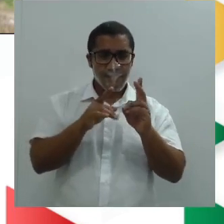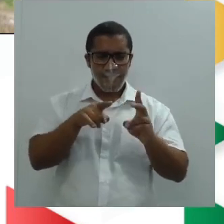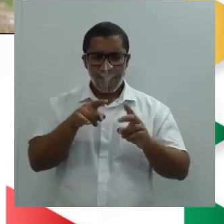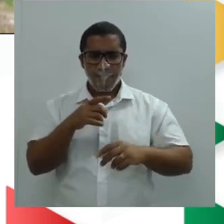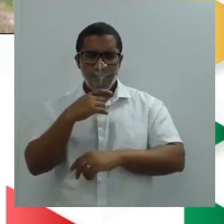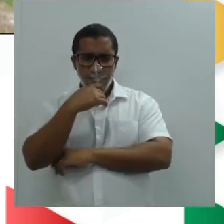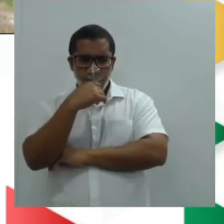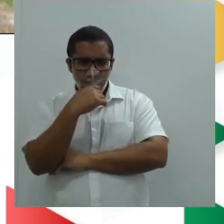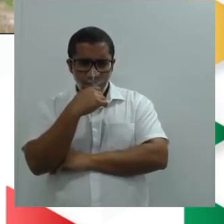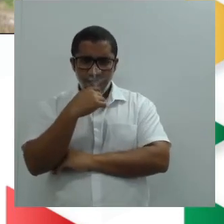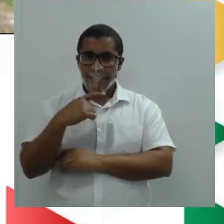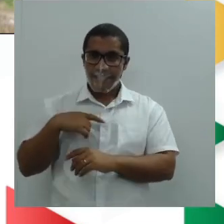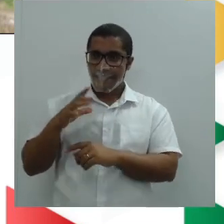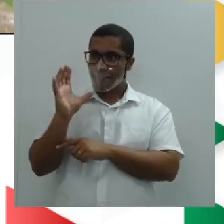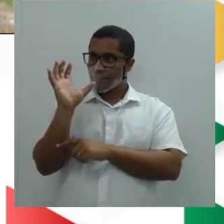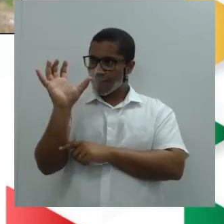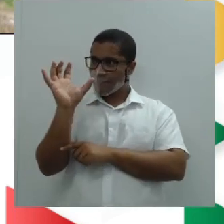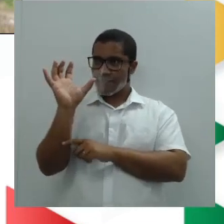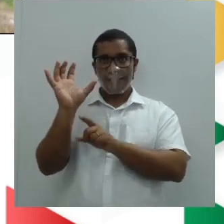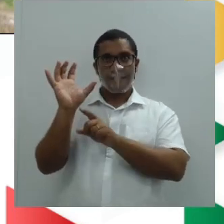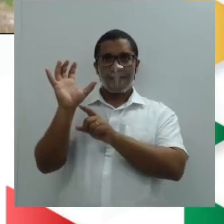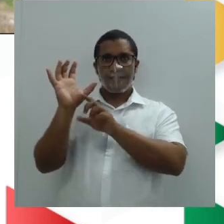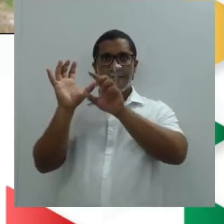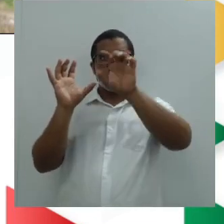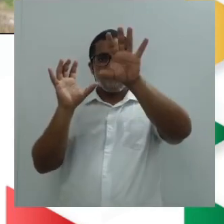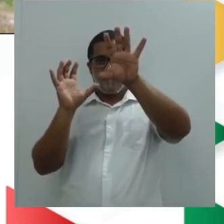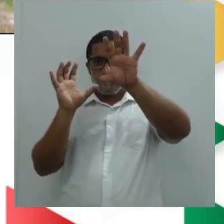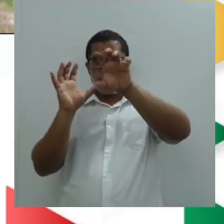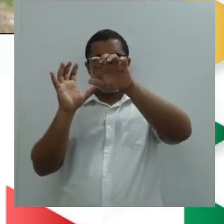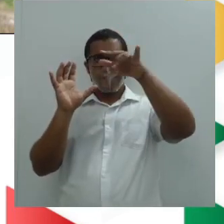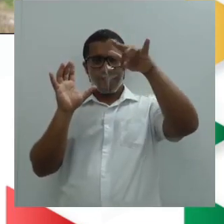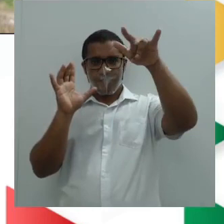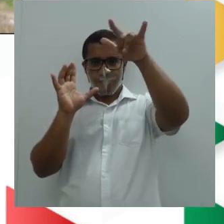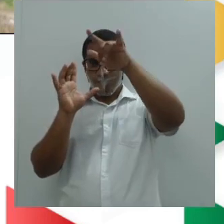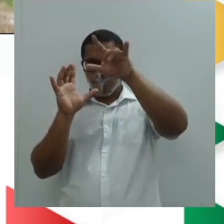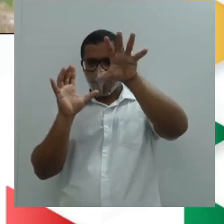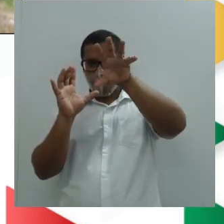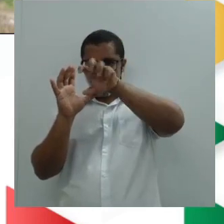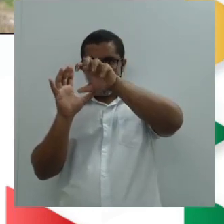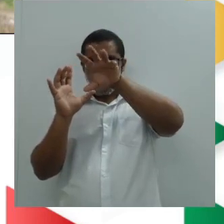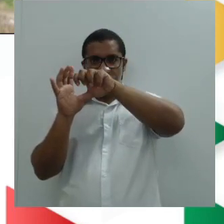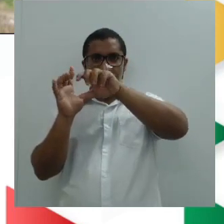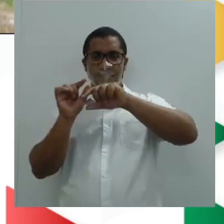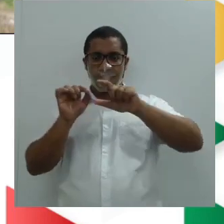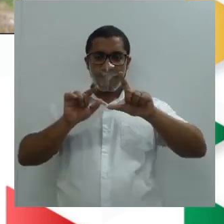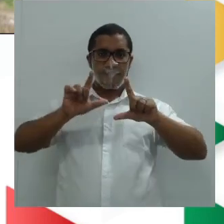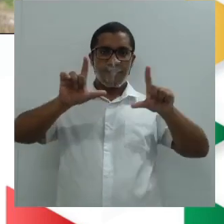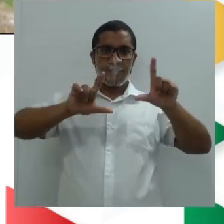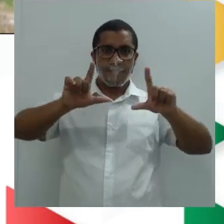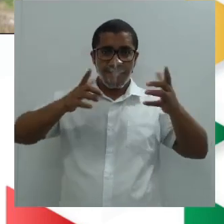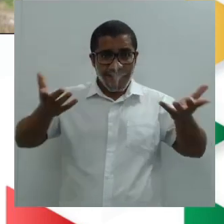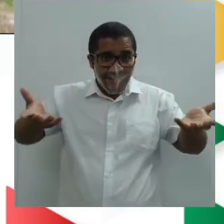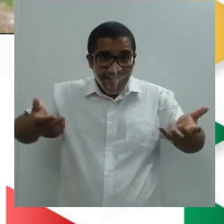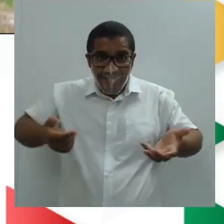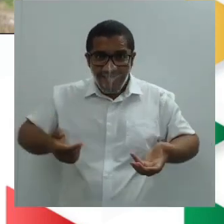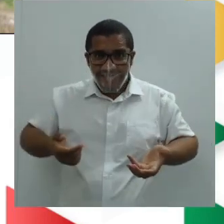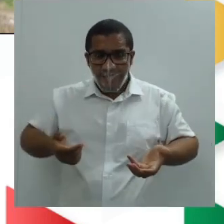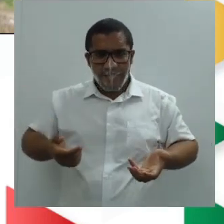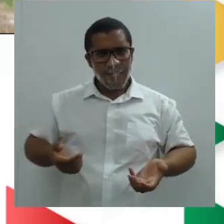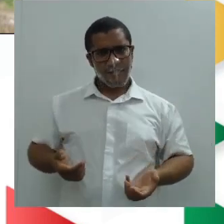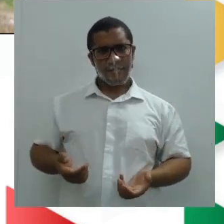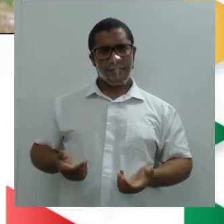chamada parabólica, né? Para captar o sinal, para poder ele ter informação, né? Este fato contribui para